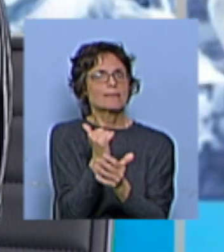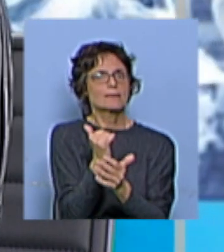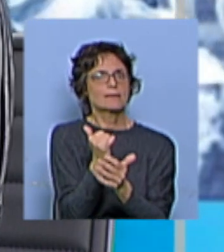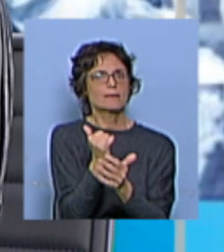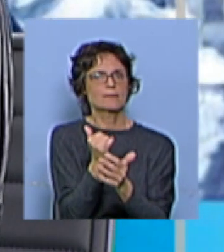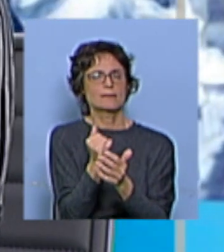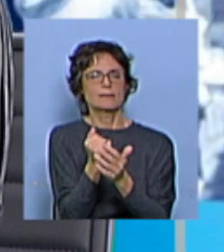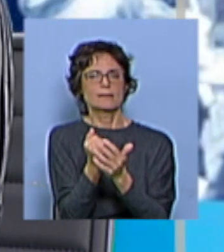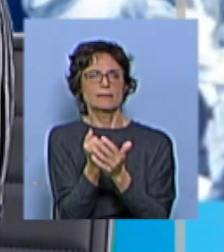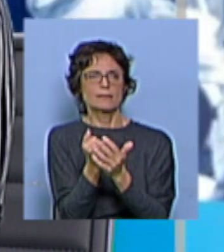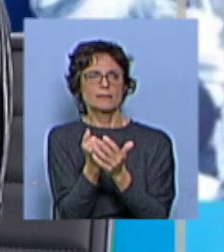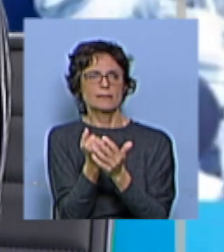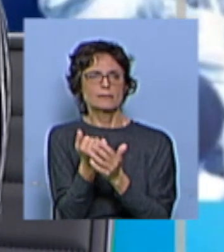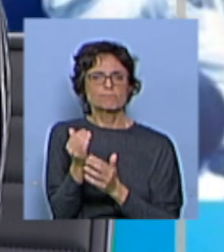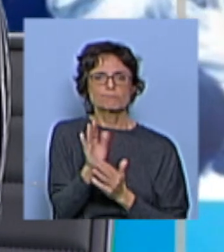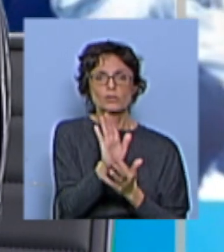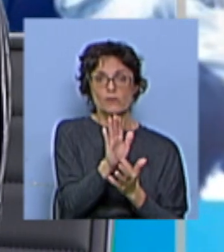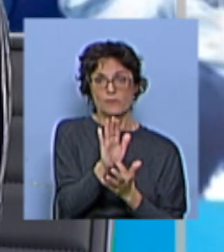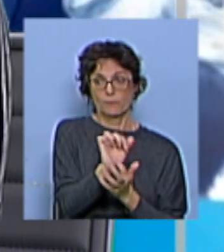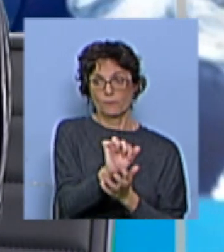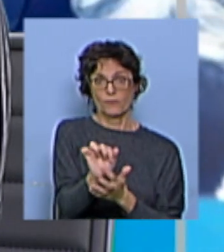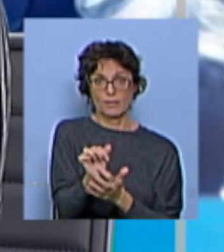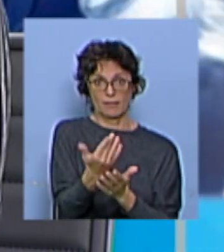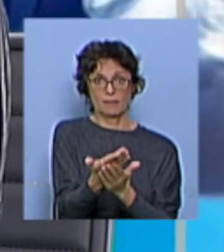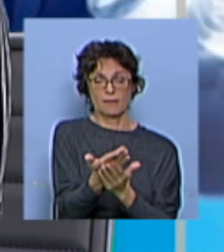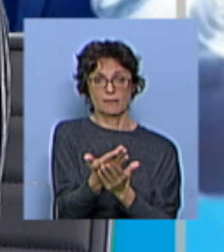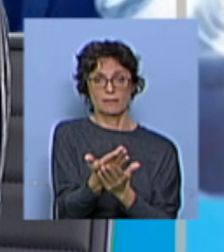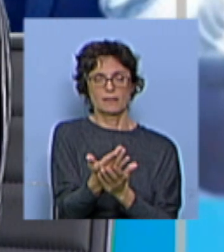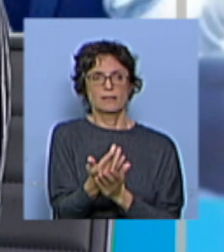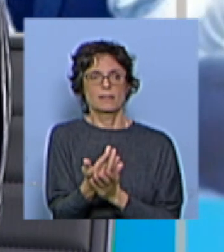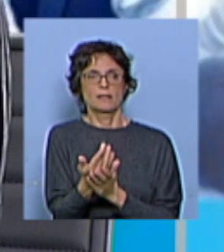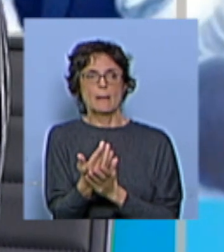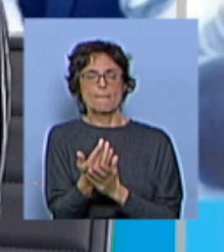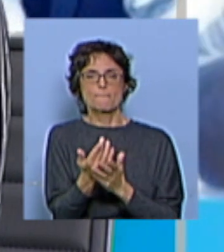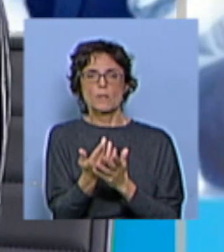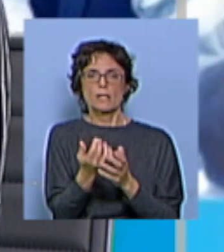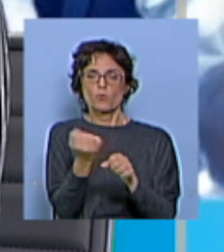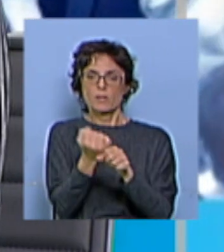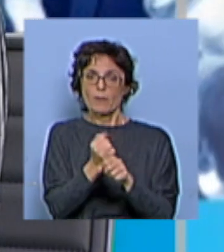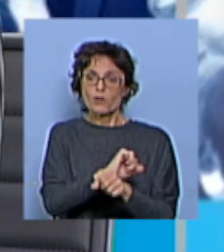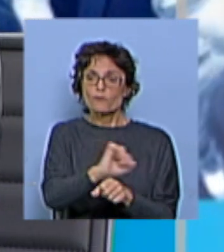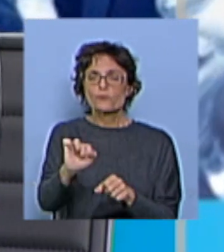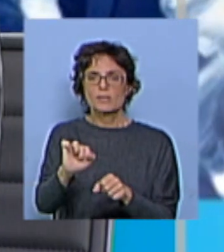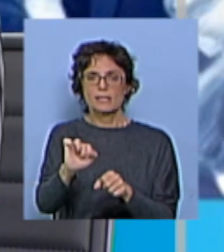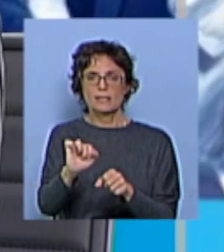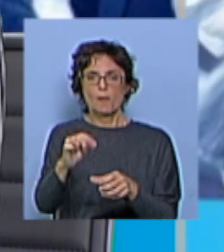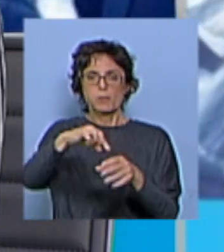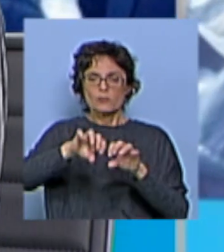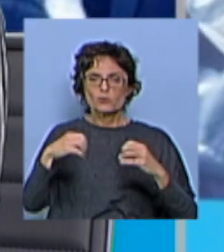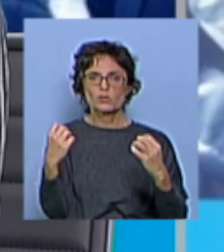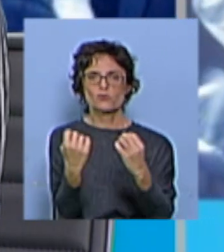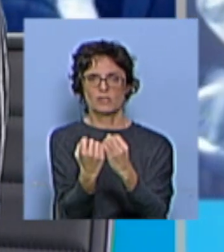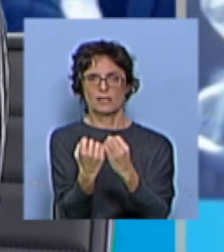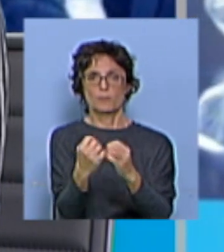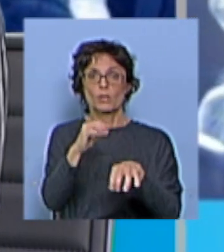eles atuam no coletivo e realmente a partir daí, a partir deste testemunho, eu penso que se torna muito